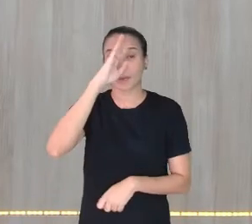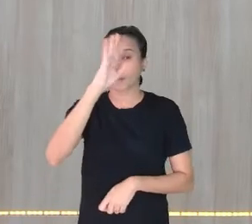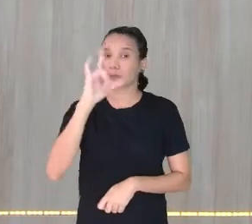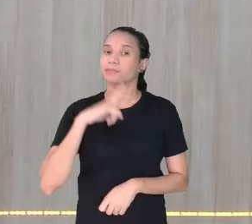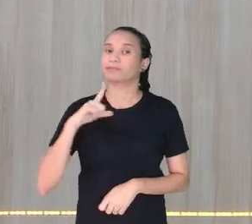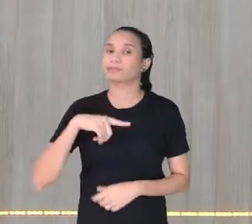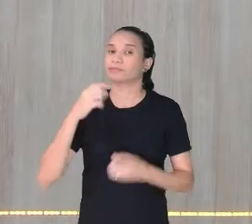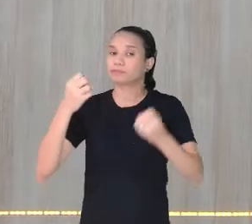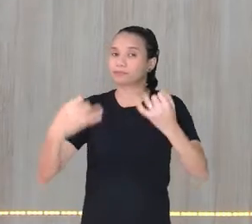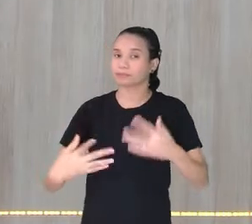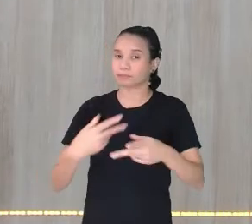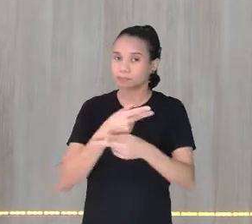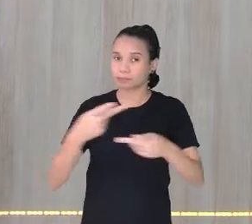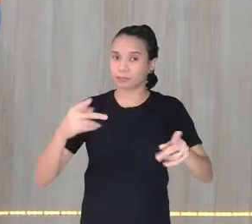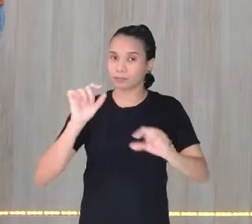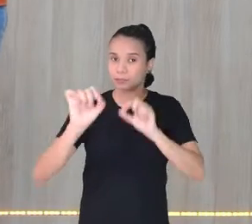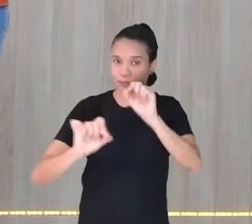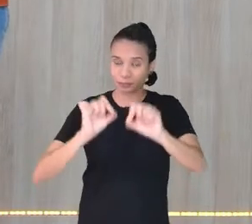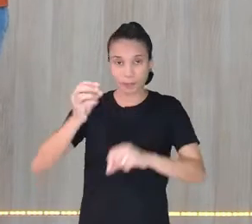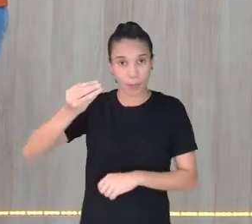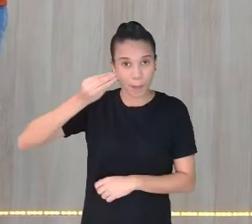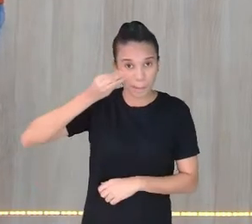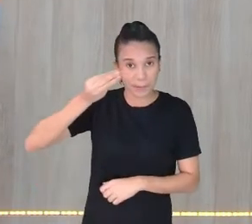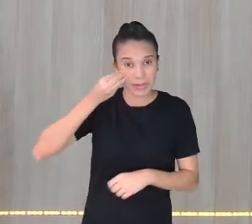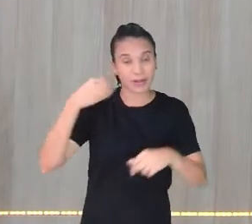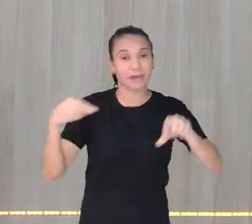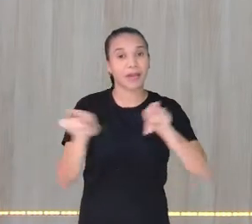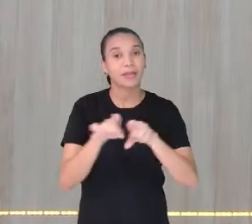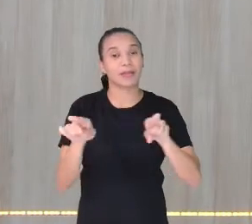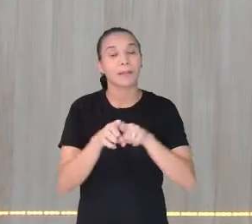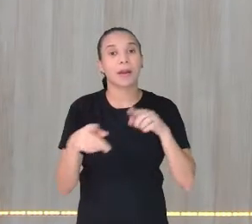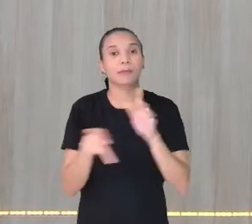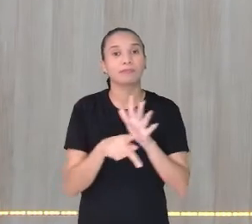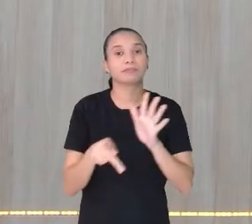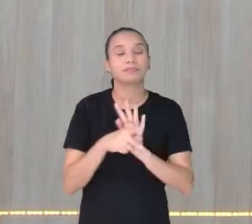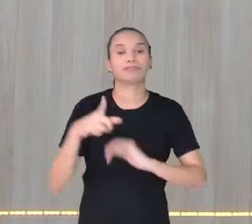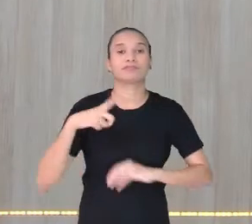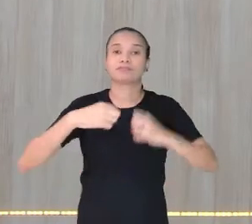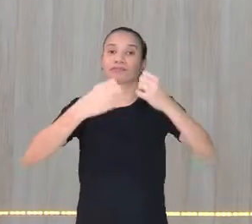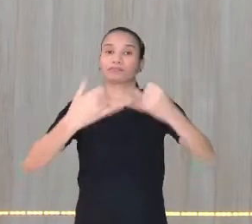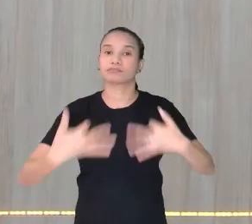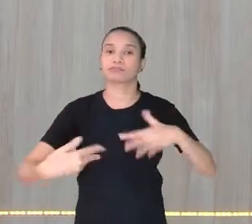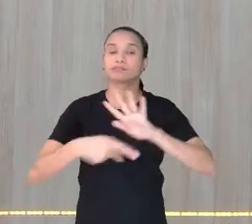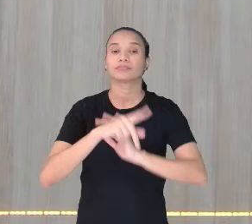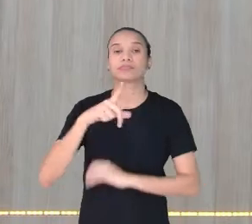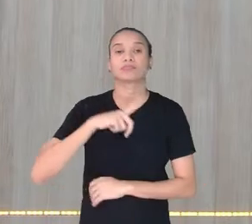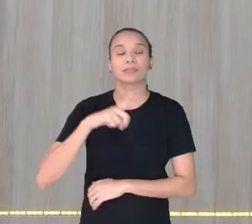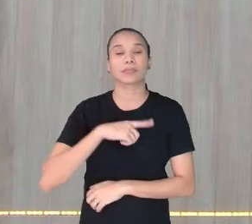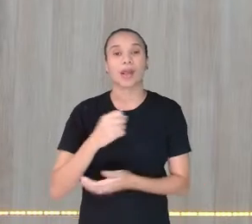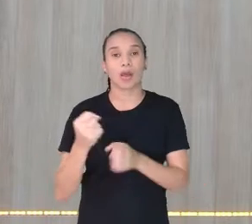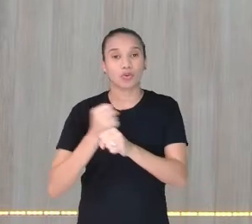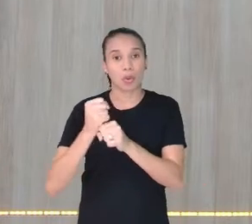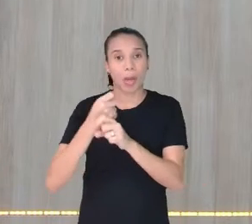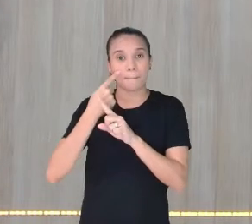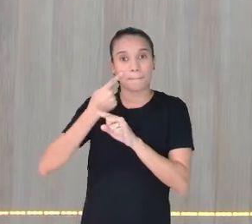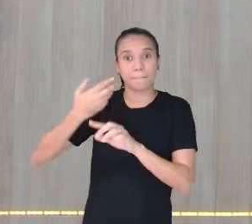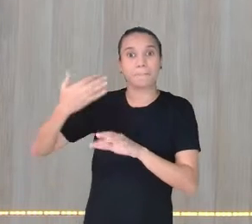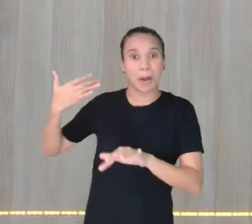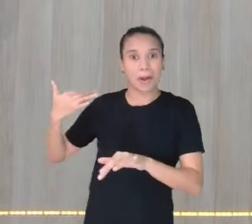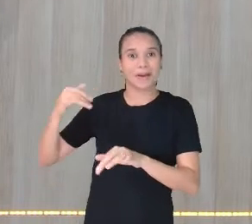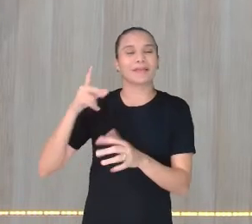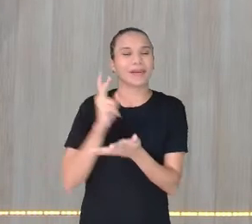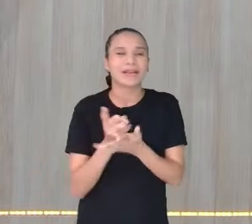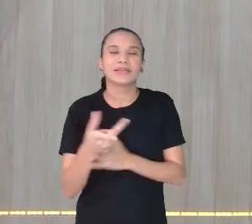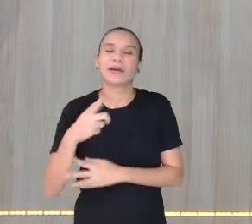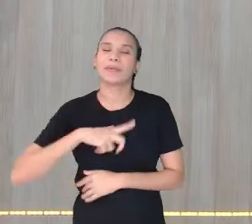que eu sempre falo para você aqui, observa também as playlists, certo? Dos anos anteriores, porque a gente